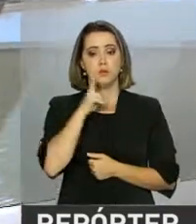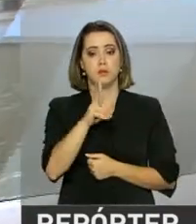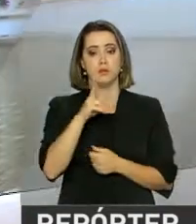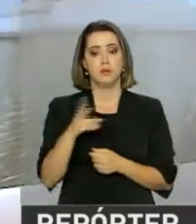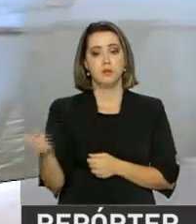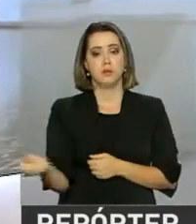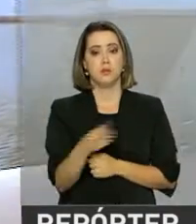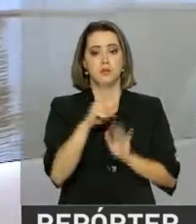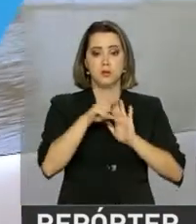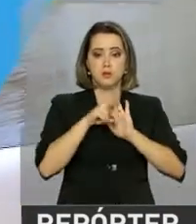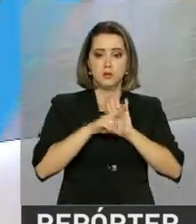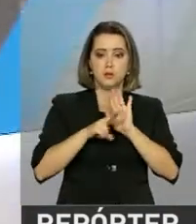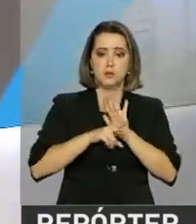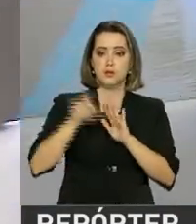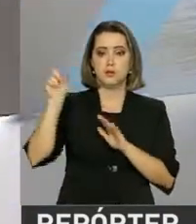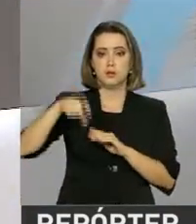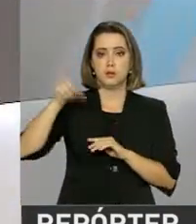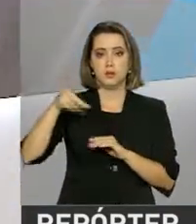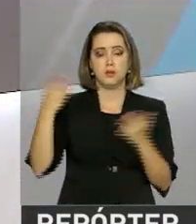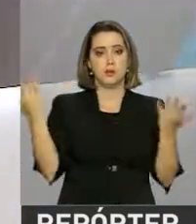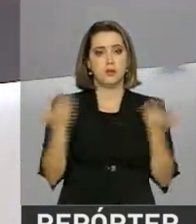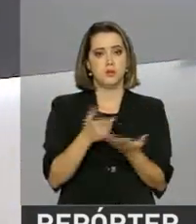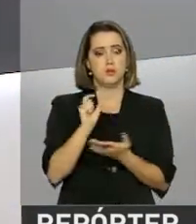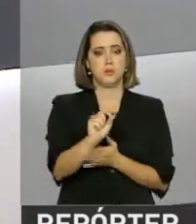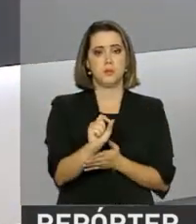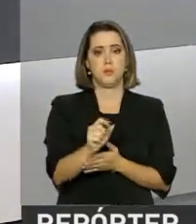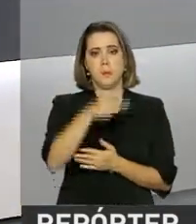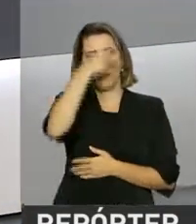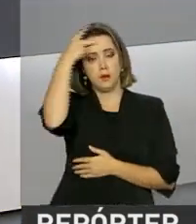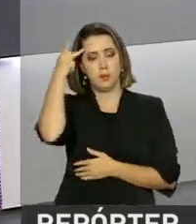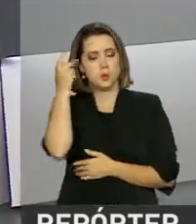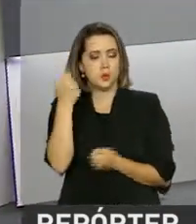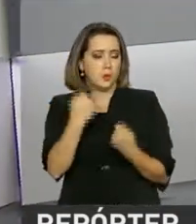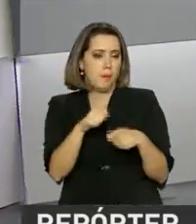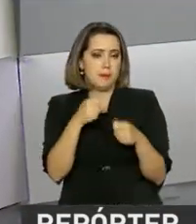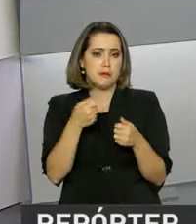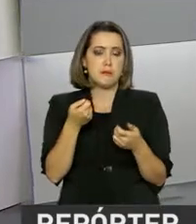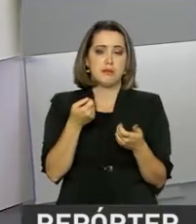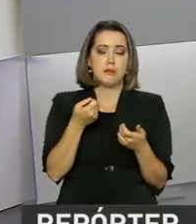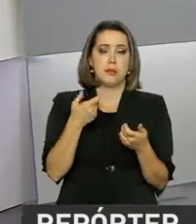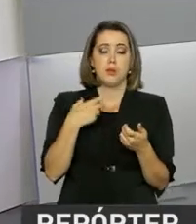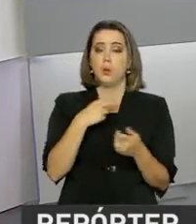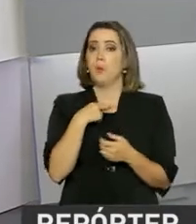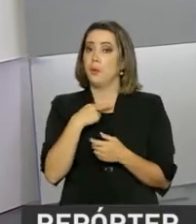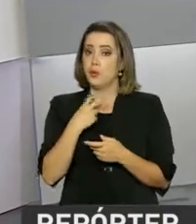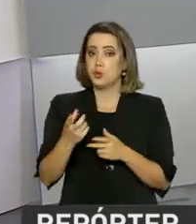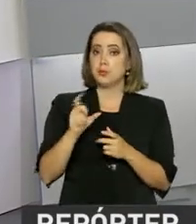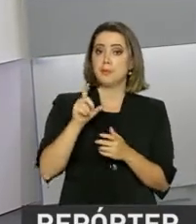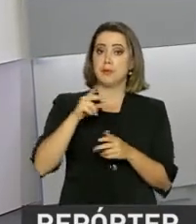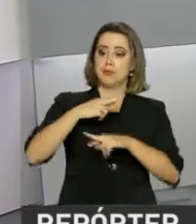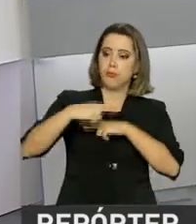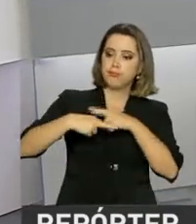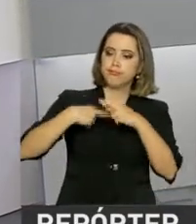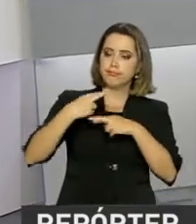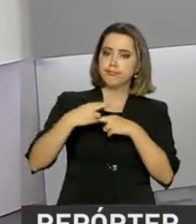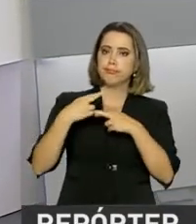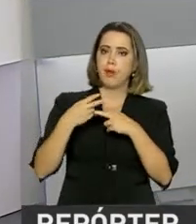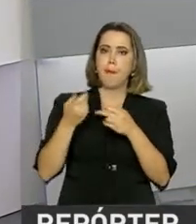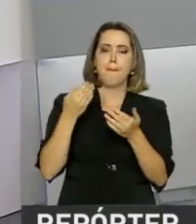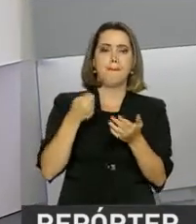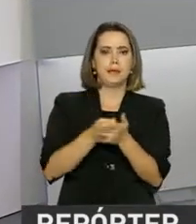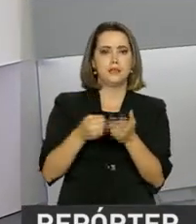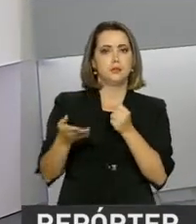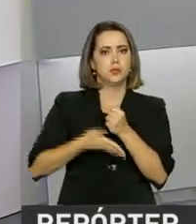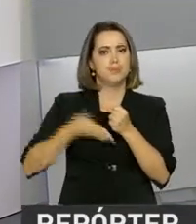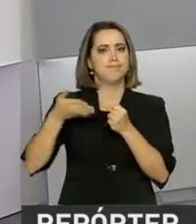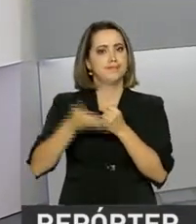sobre as novas regras do cartão de crédito a partir de hoje o consumidor não vai mais poder ficar no rotativo por mais de 30 dias caiu